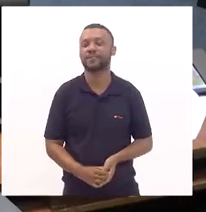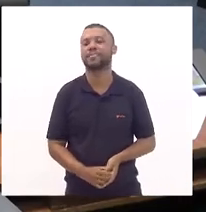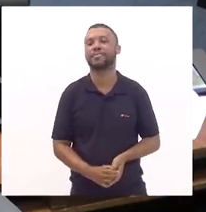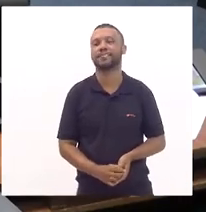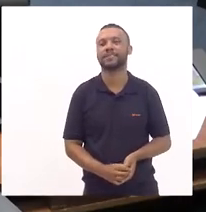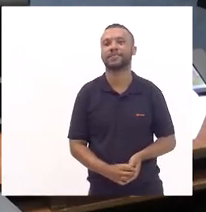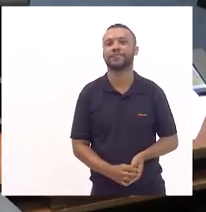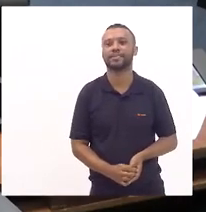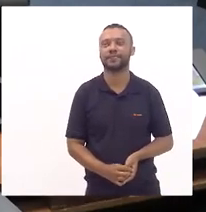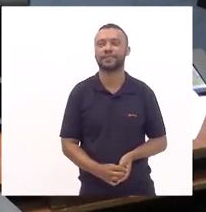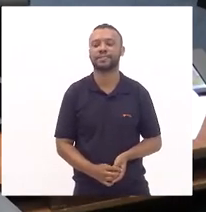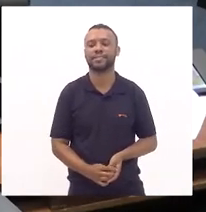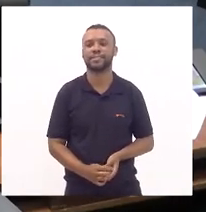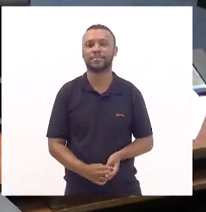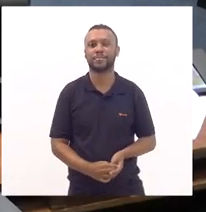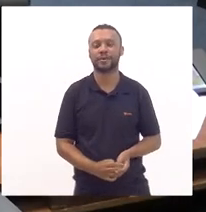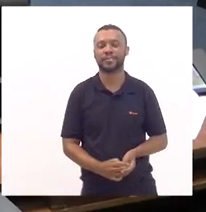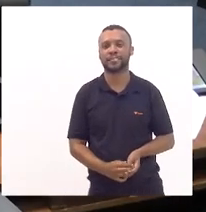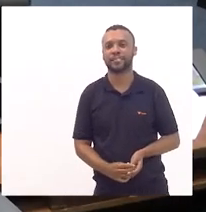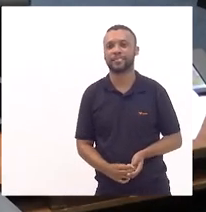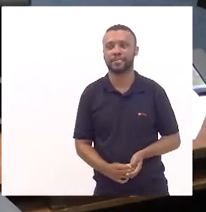Valdeque.